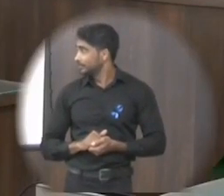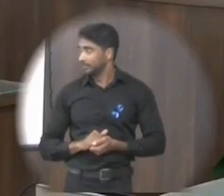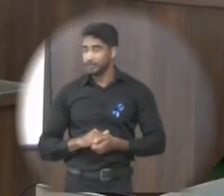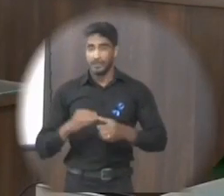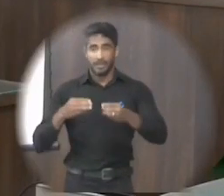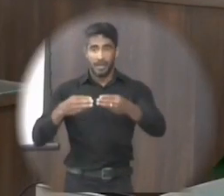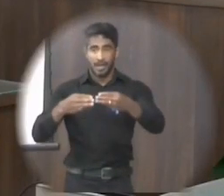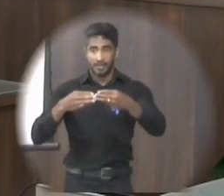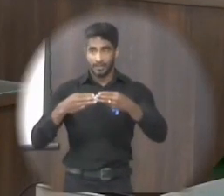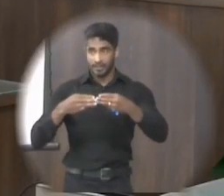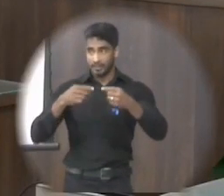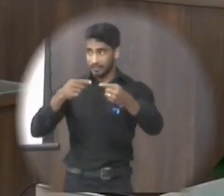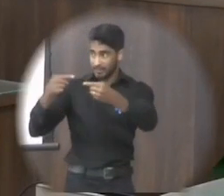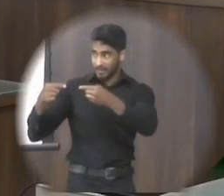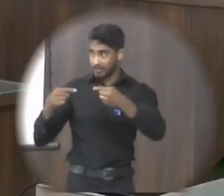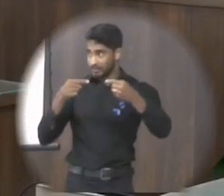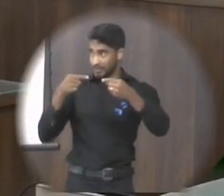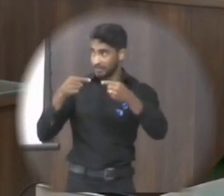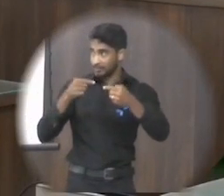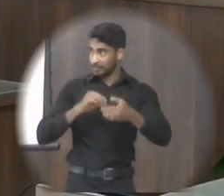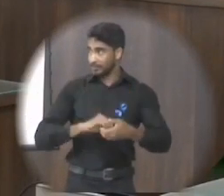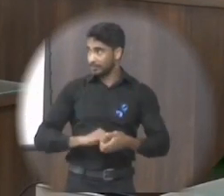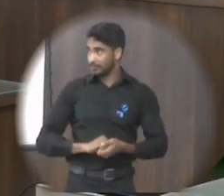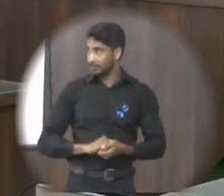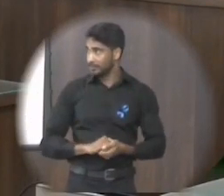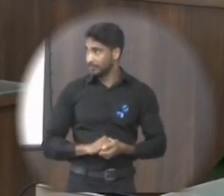As moções estão em discussão.